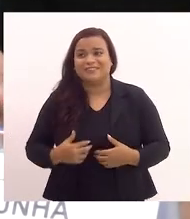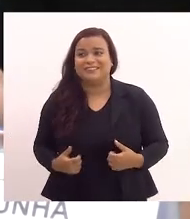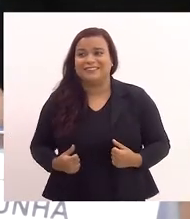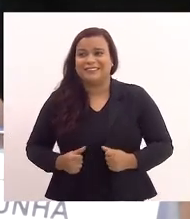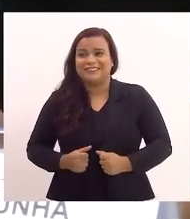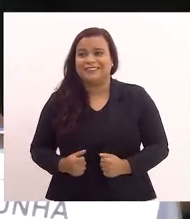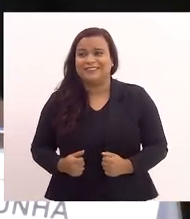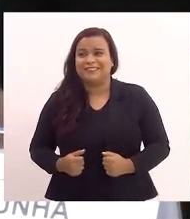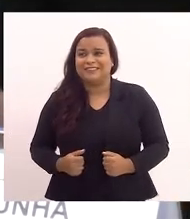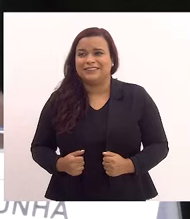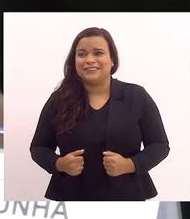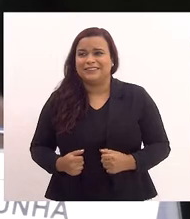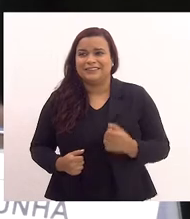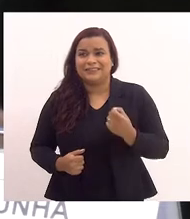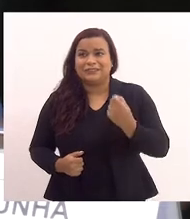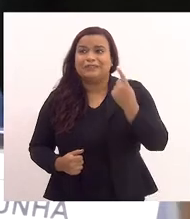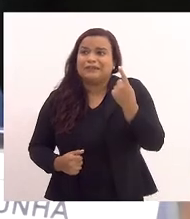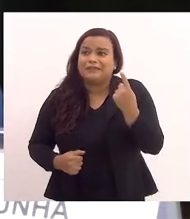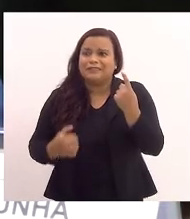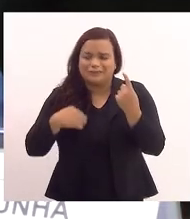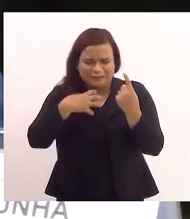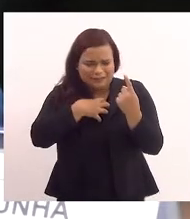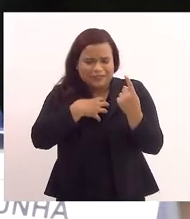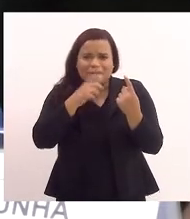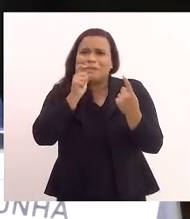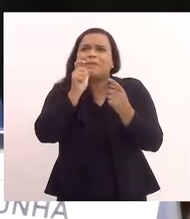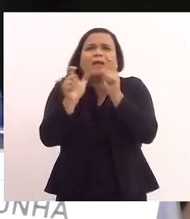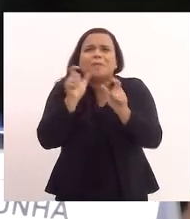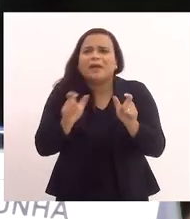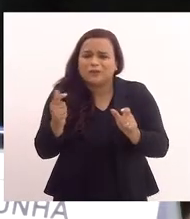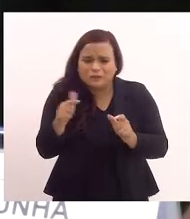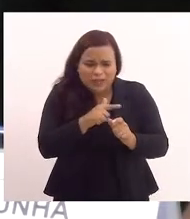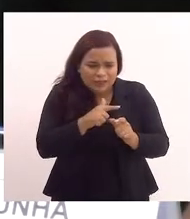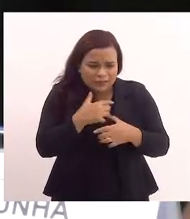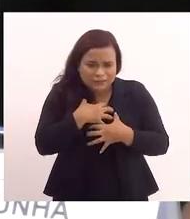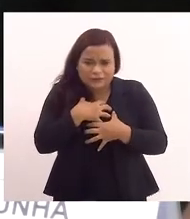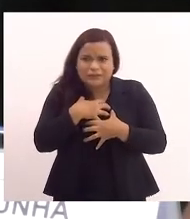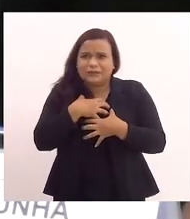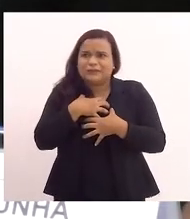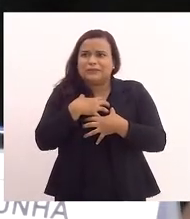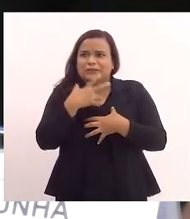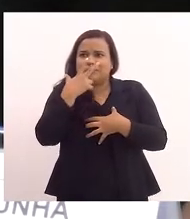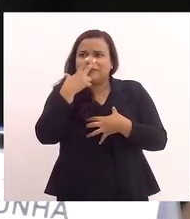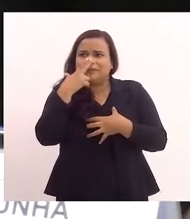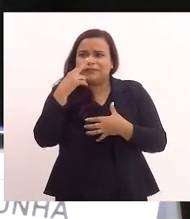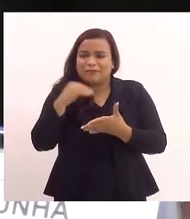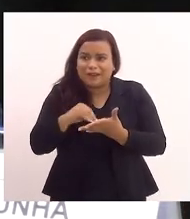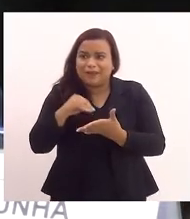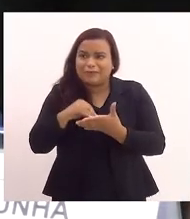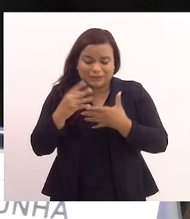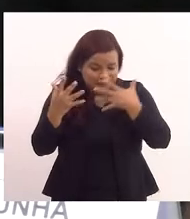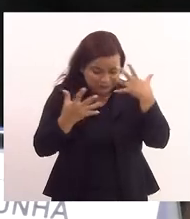É estranho quando elas me faltam, mas hoje estão me faltando.